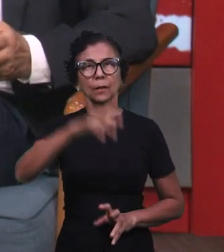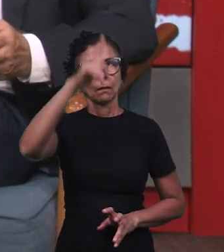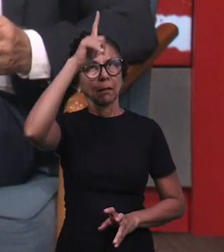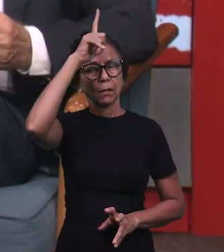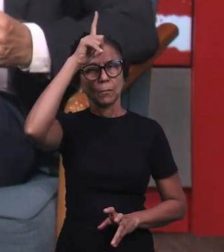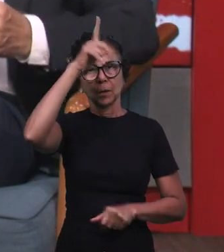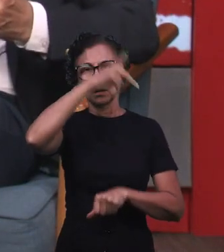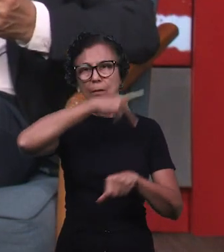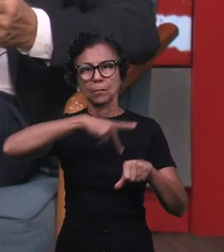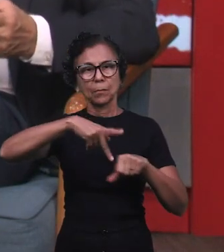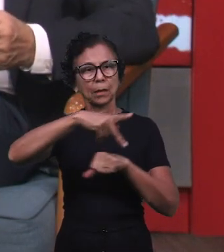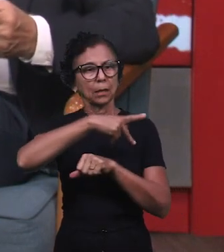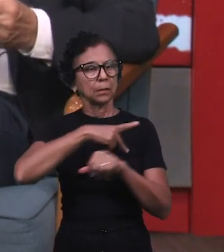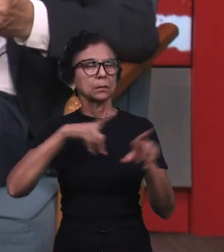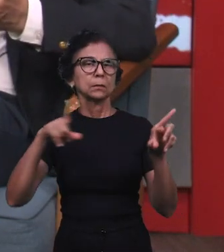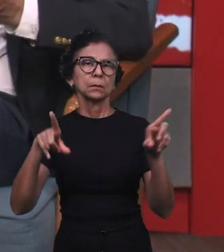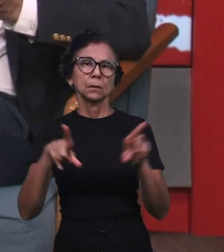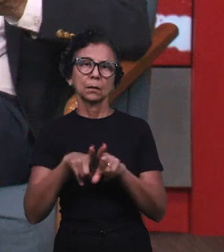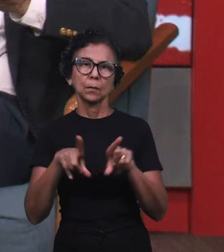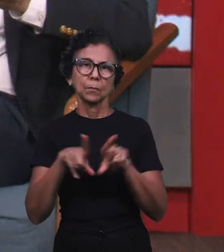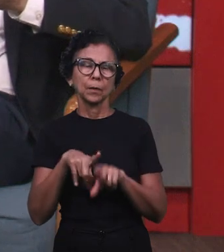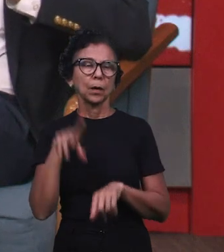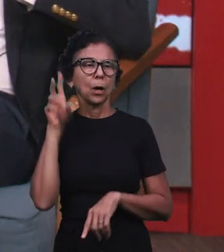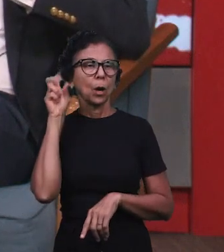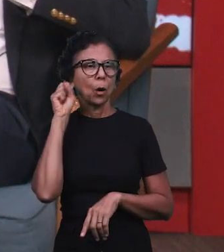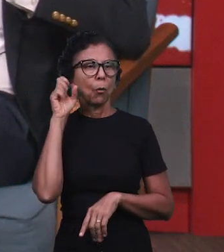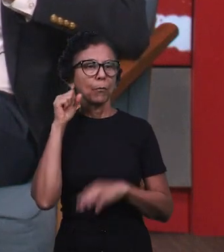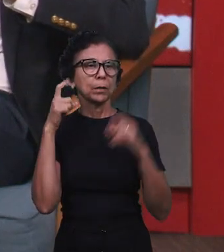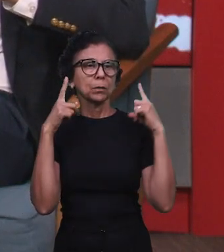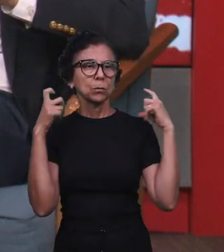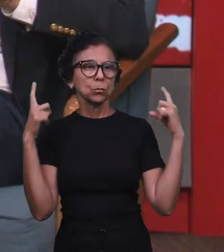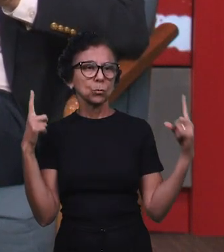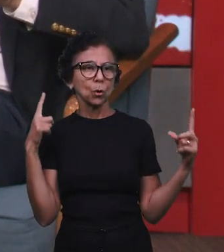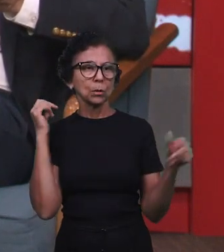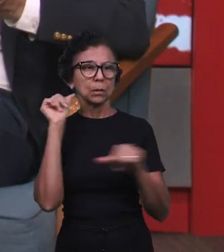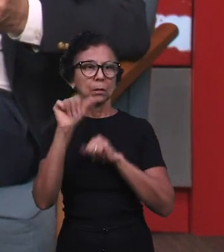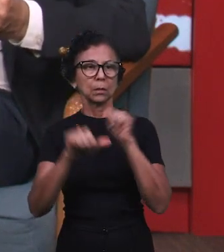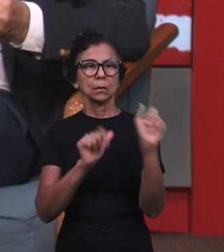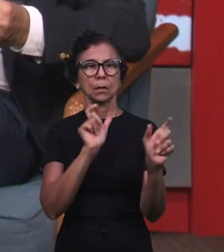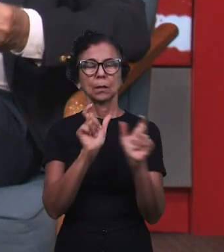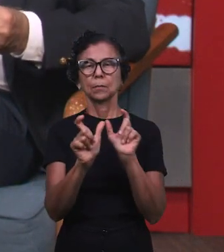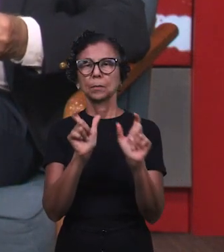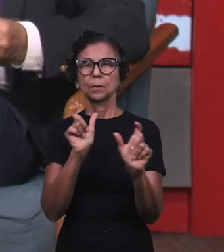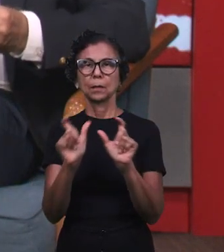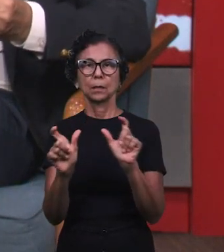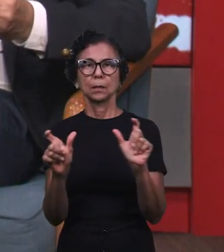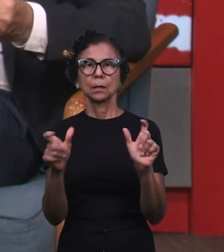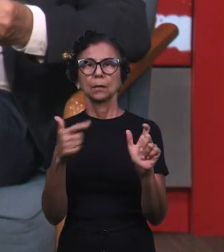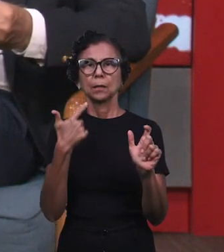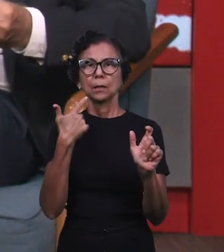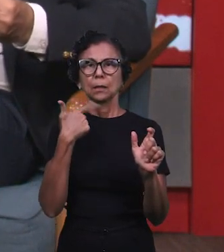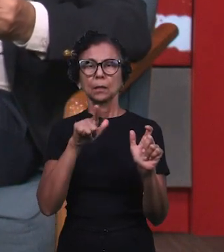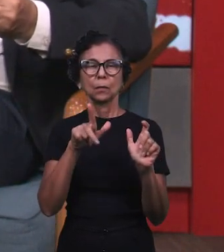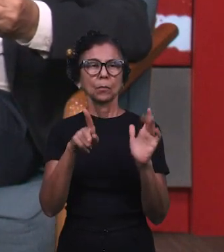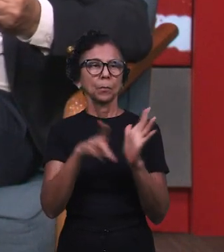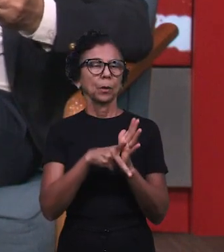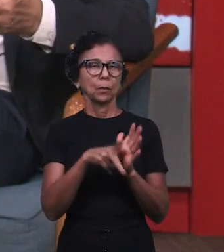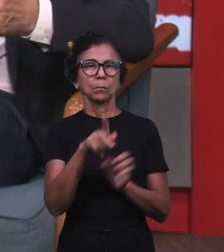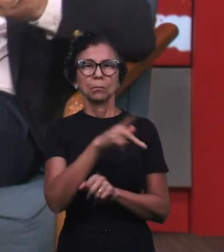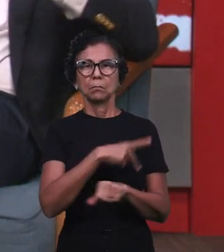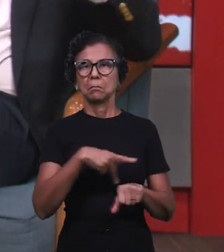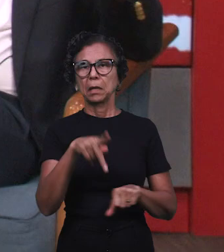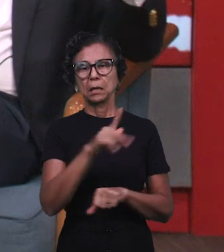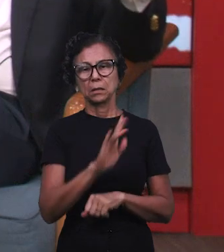Alemanha, ouviu palavras, sons que formam palavras em alemão. Ele fala, vai crescer falando